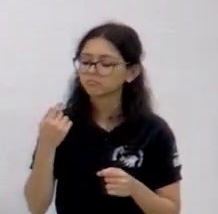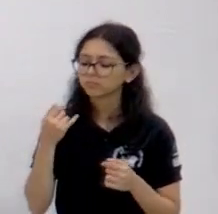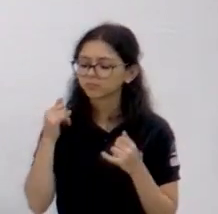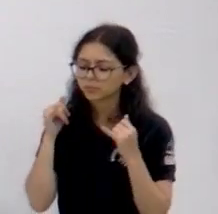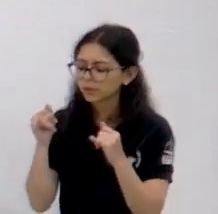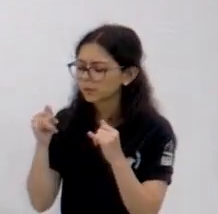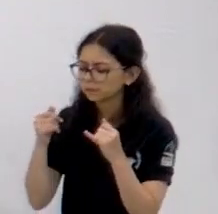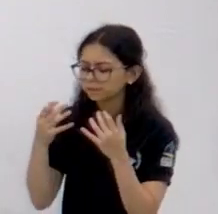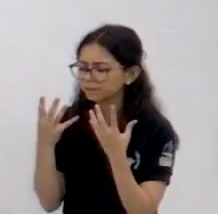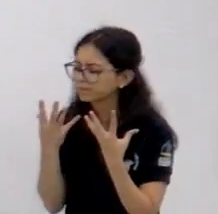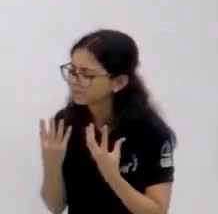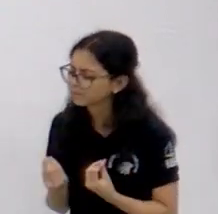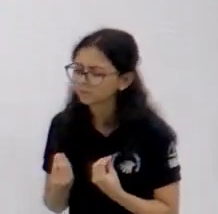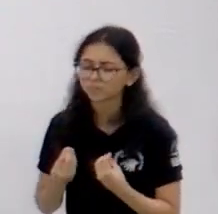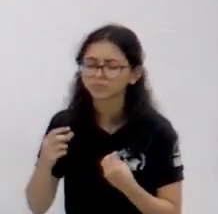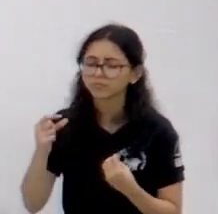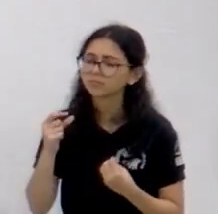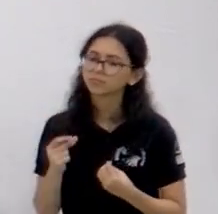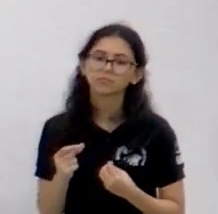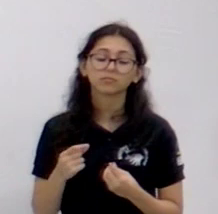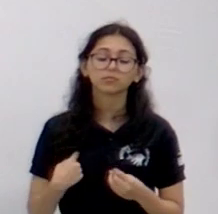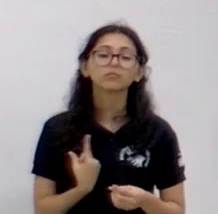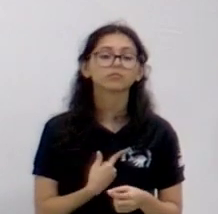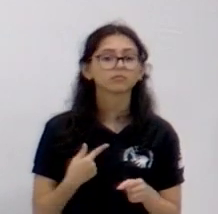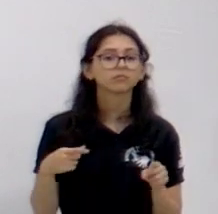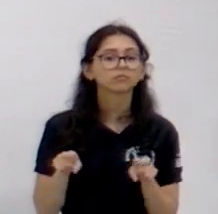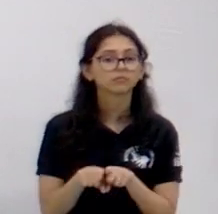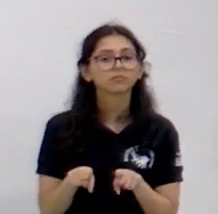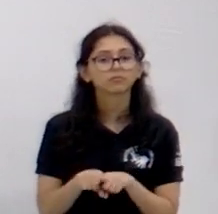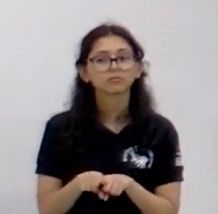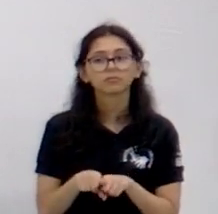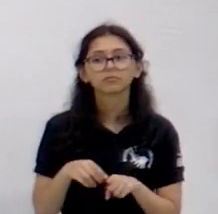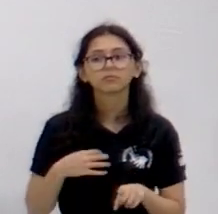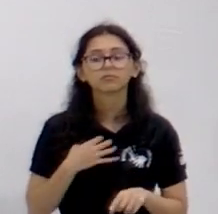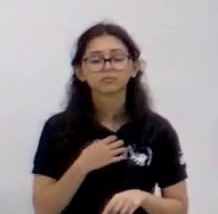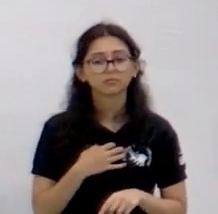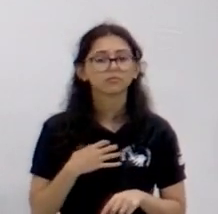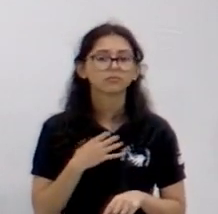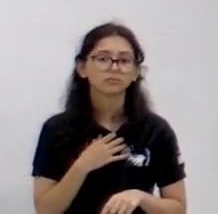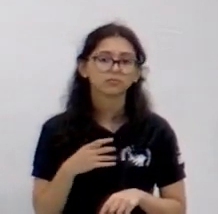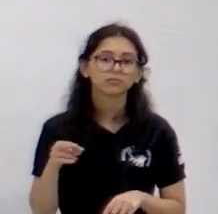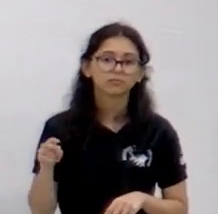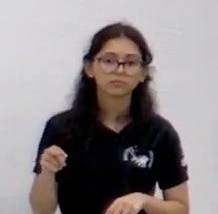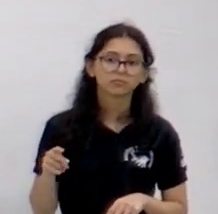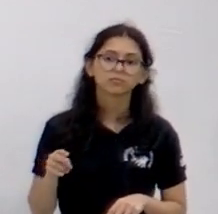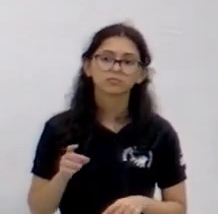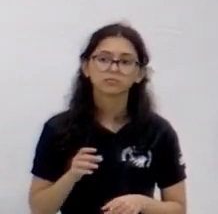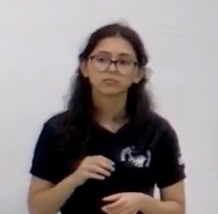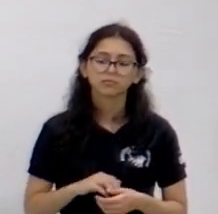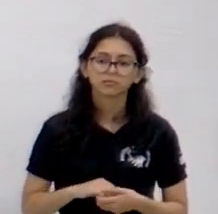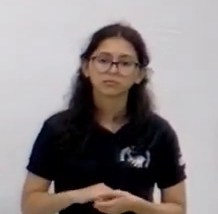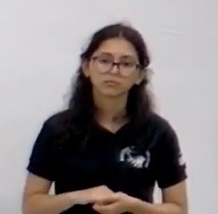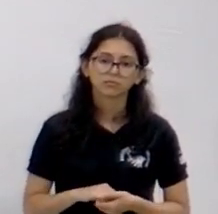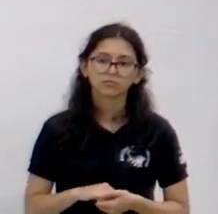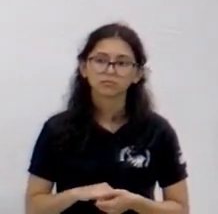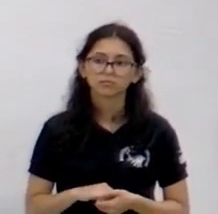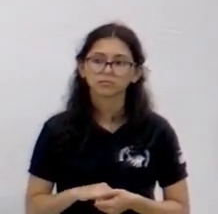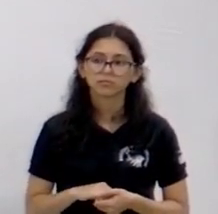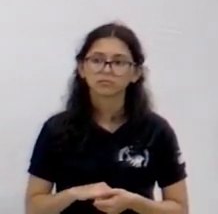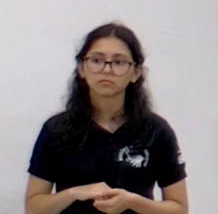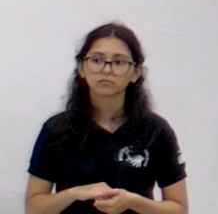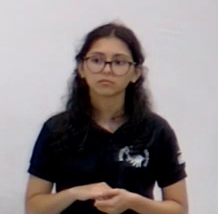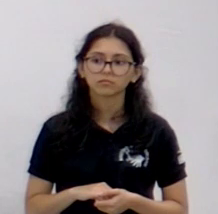muitas vezes nos sentimos assim. Eu vou pedir perdão aos irmãos mais uma vez, de que eu quebrei um